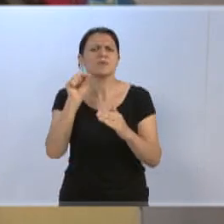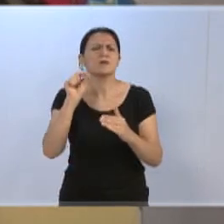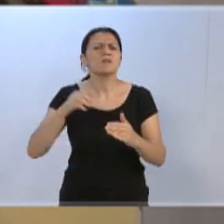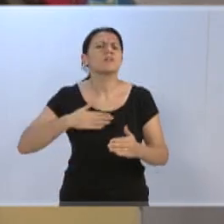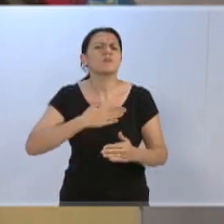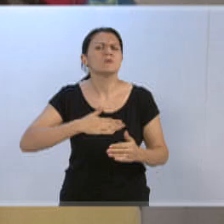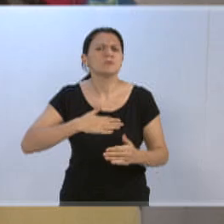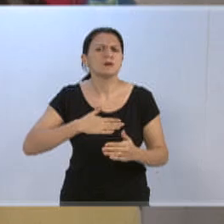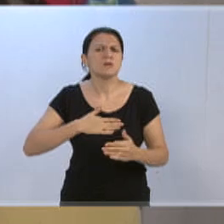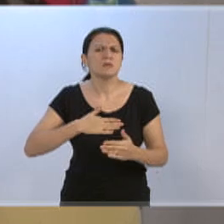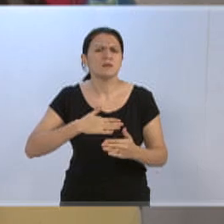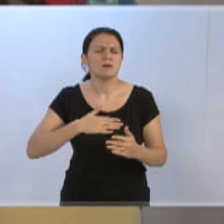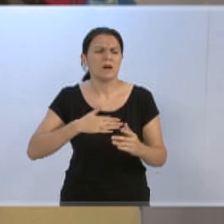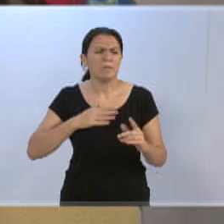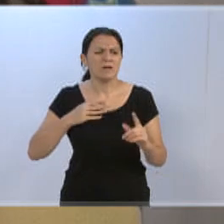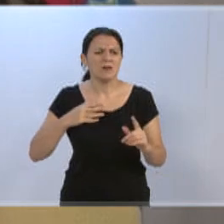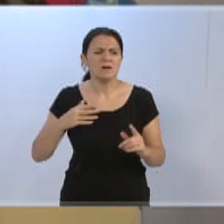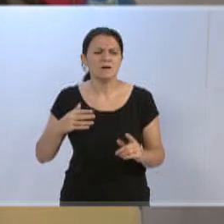por 29 anos?